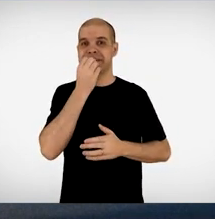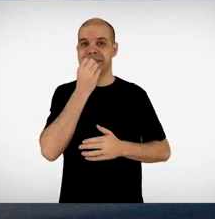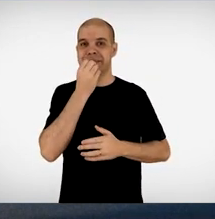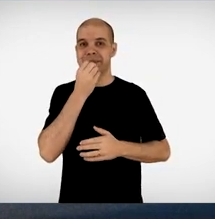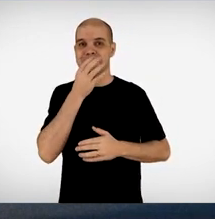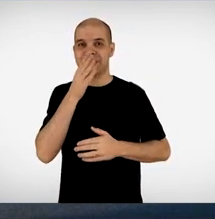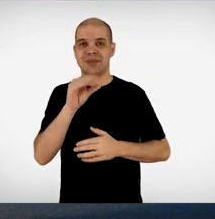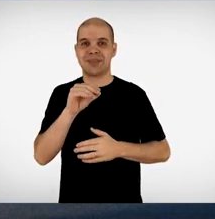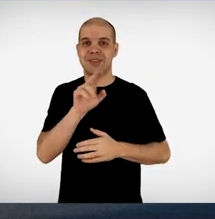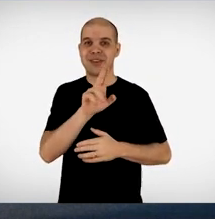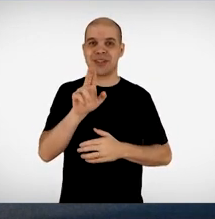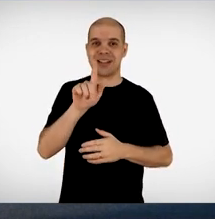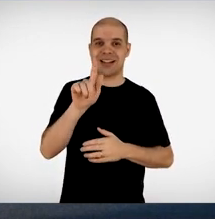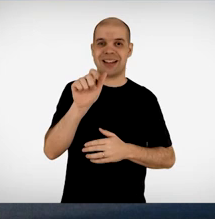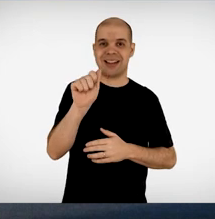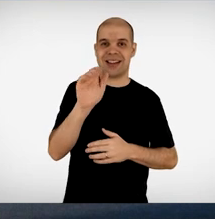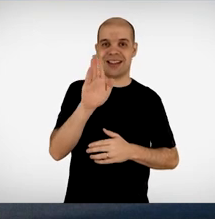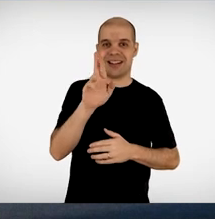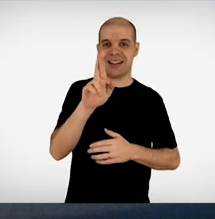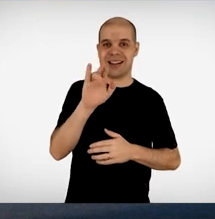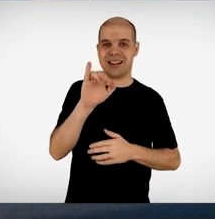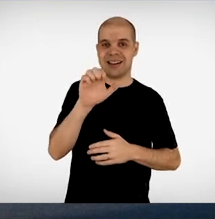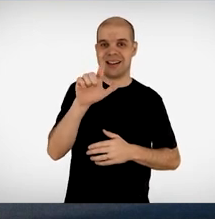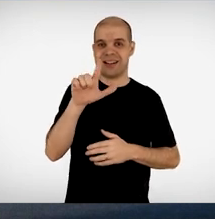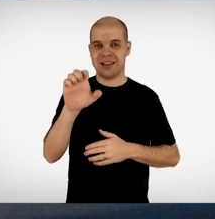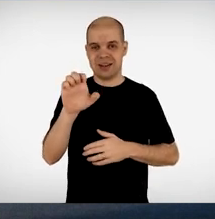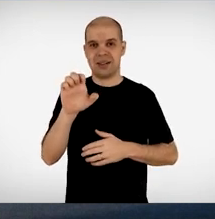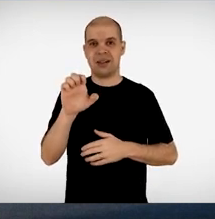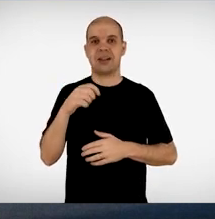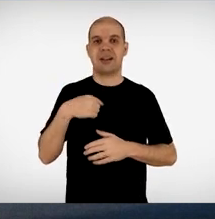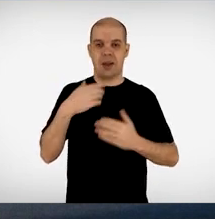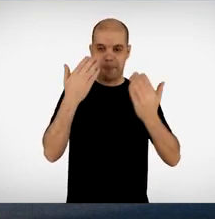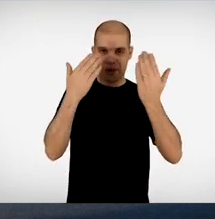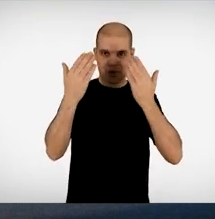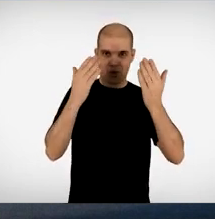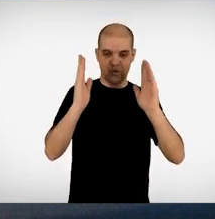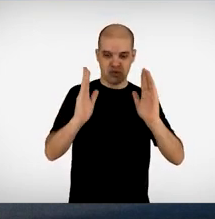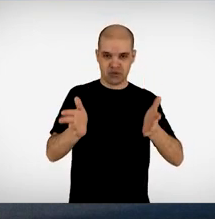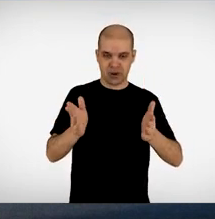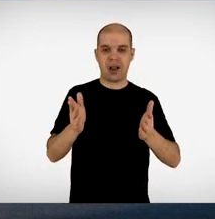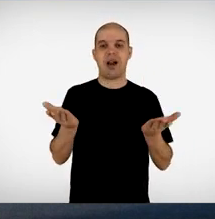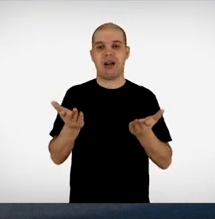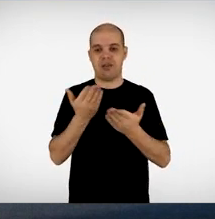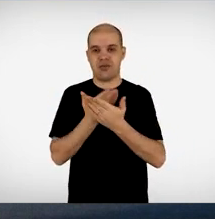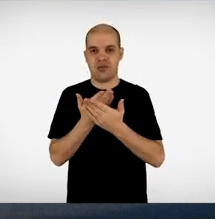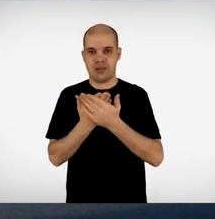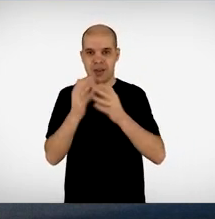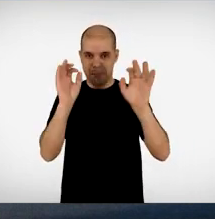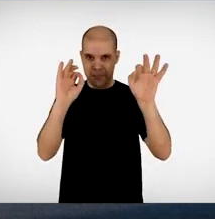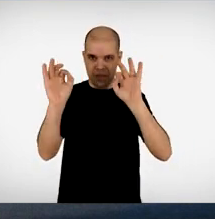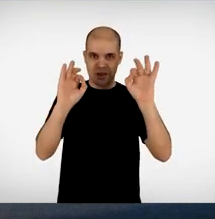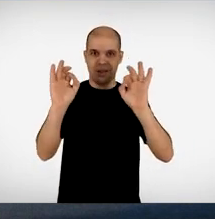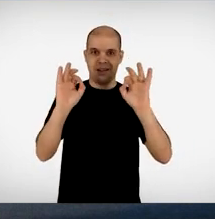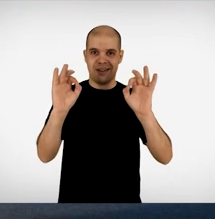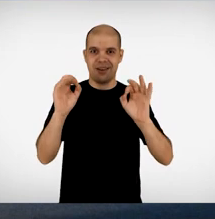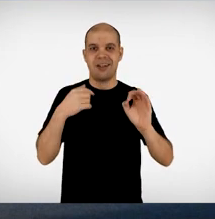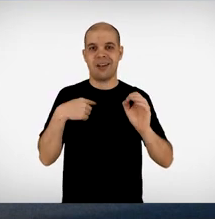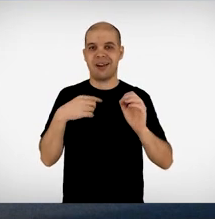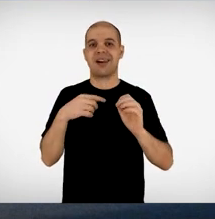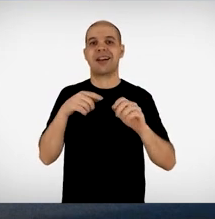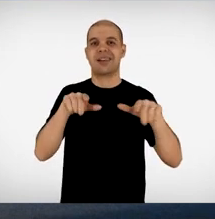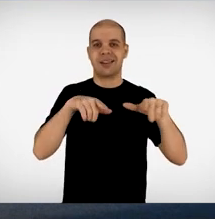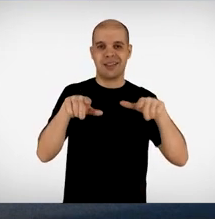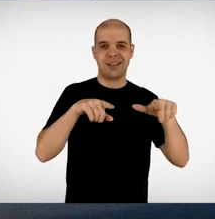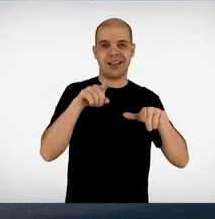Boa noite. Meu nome é Gabriele, sou psicóloga, sou estudante de psicanálise, trabalho na Dynamic com a Marielle. E eu